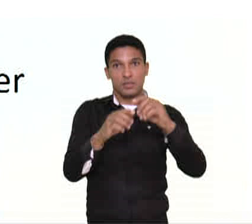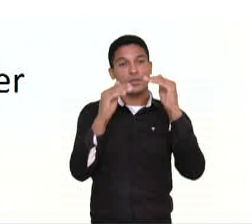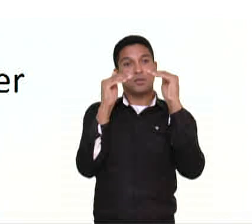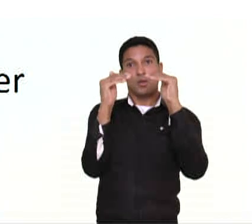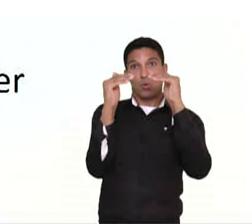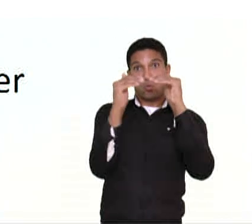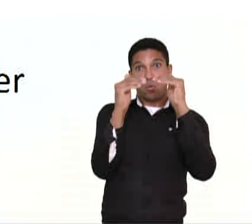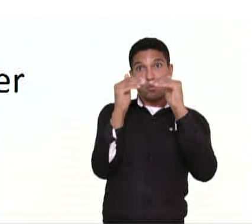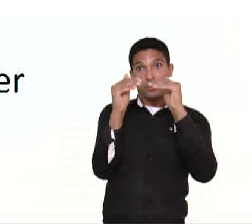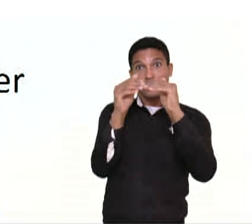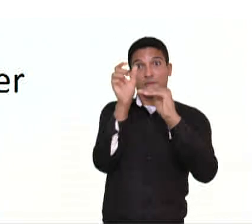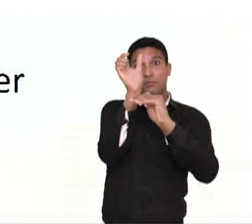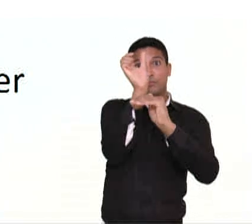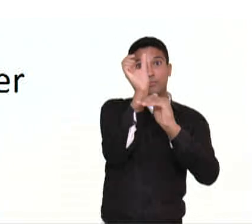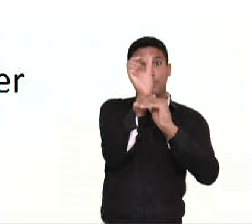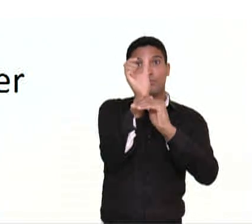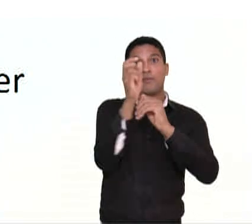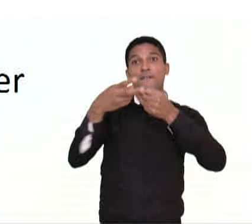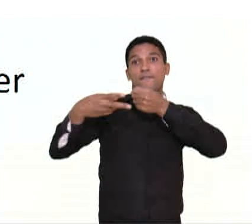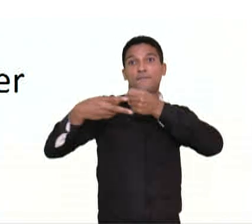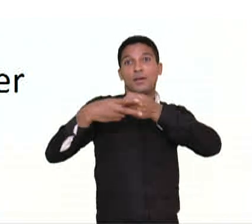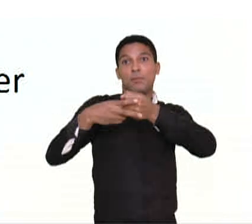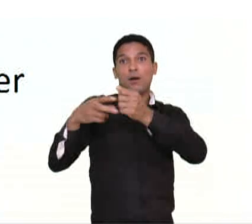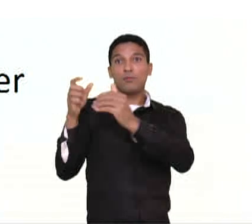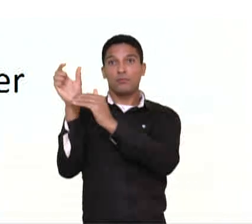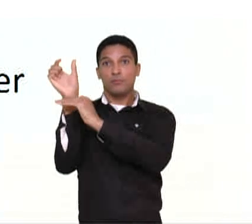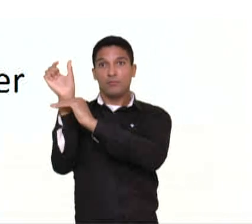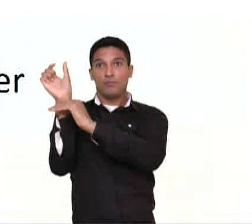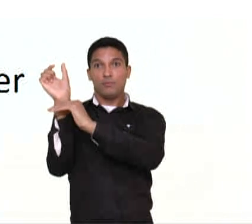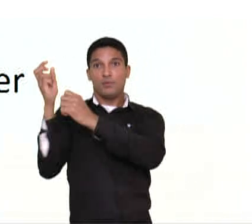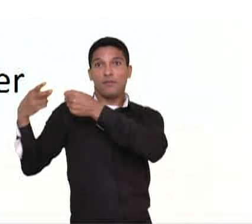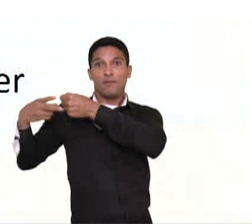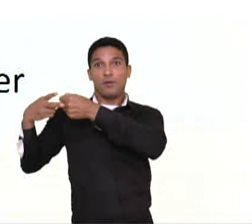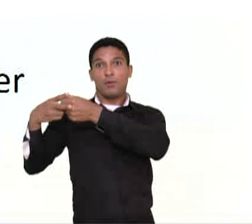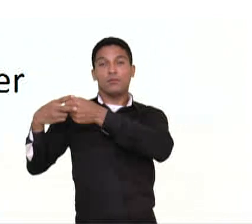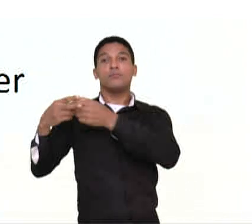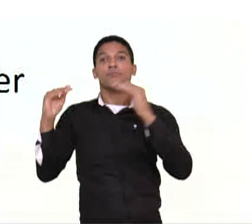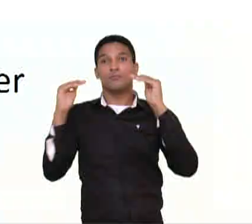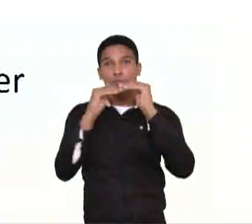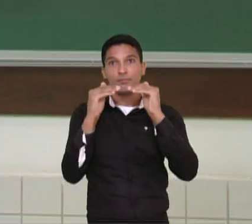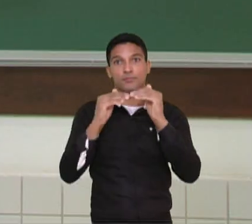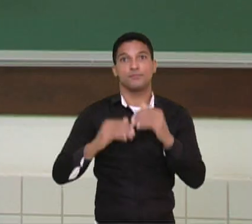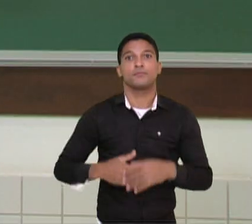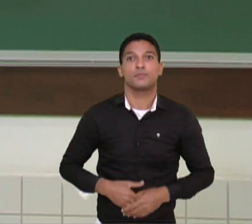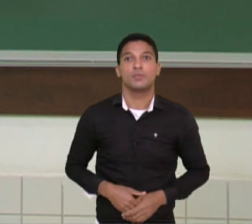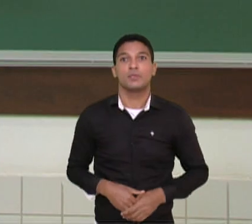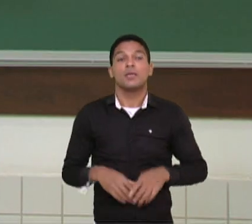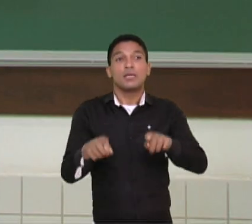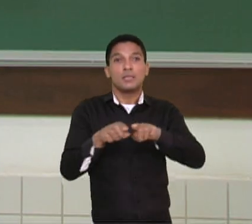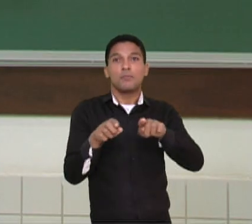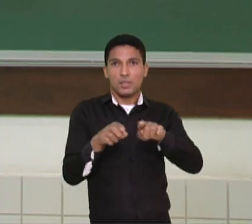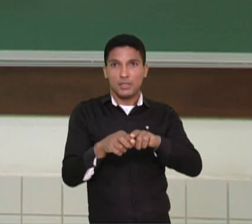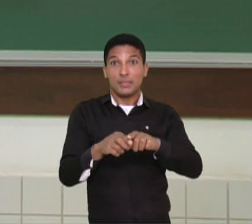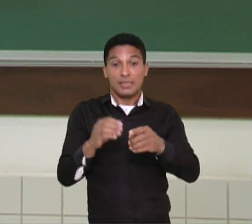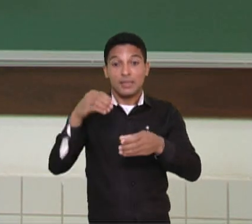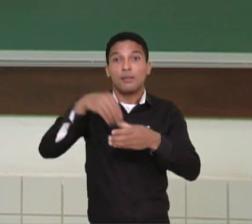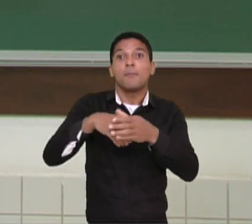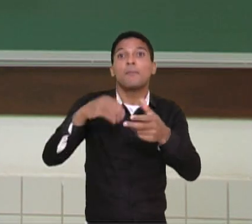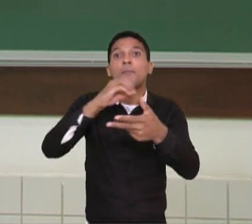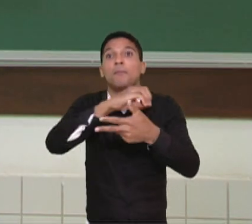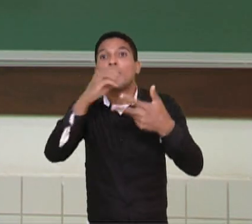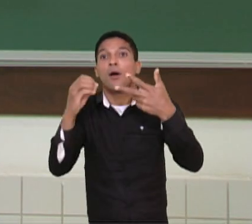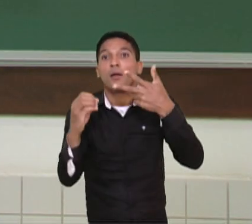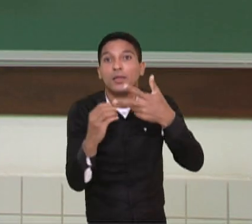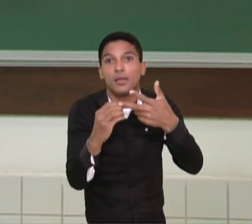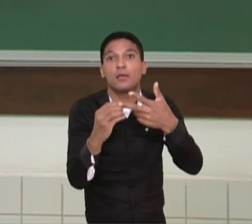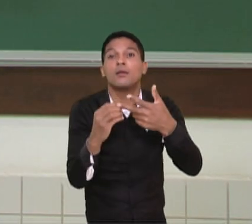concordância verbal e nominal. E percebemos que o gênero reportagem pode ser uma questão do Enem, né? Nós vimos agora na última atividade que